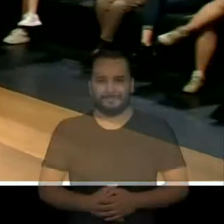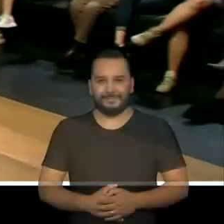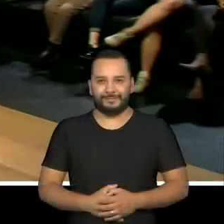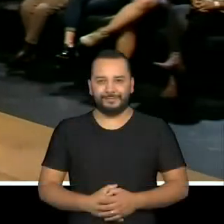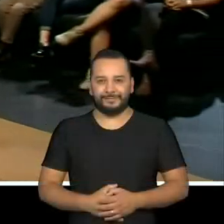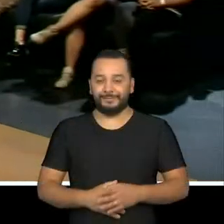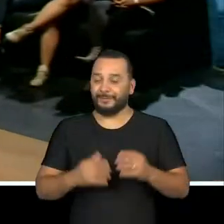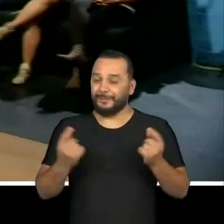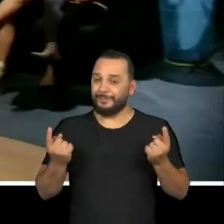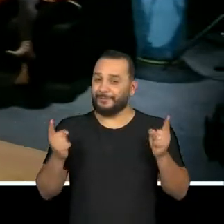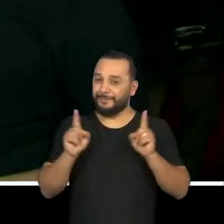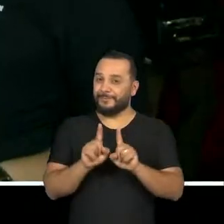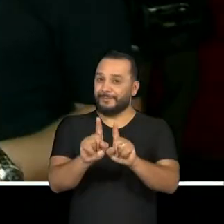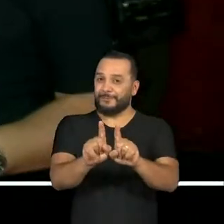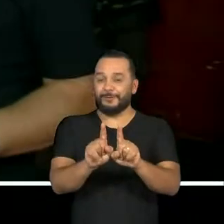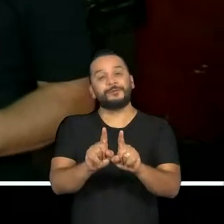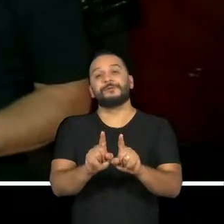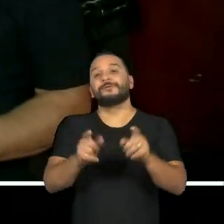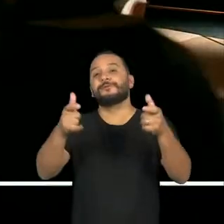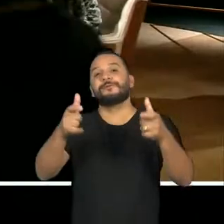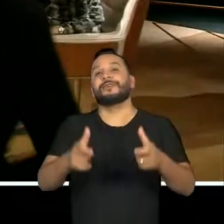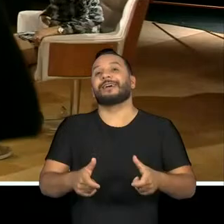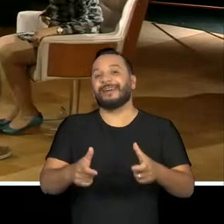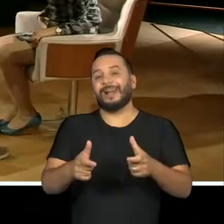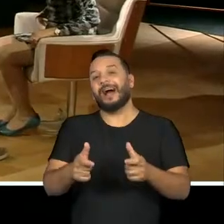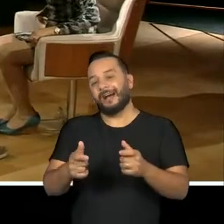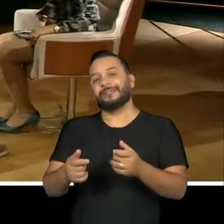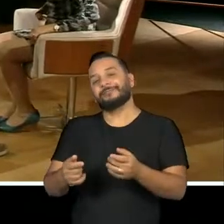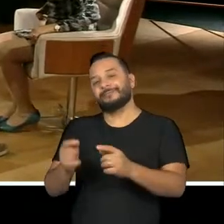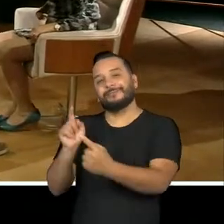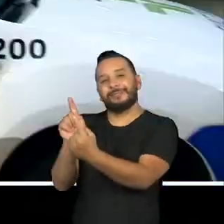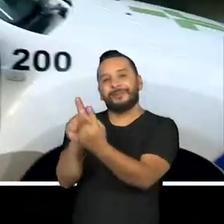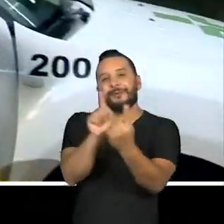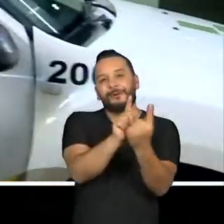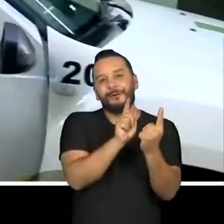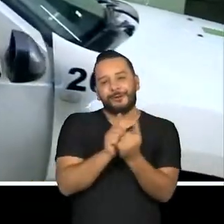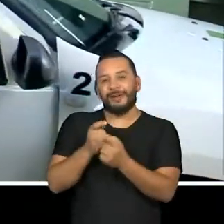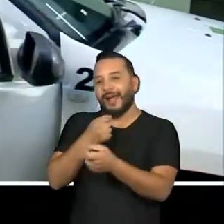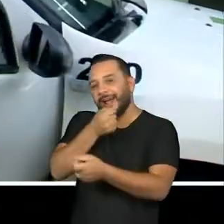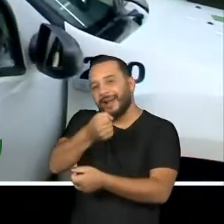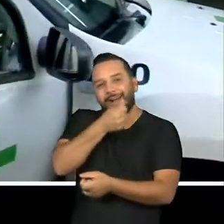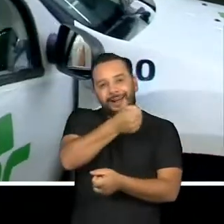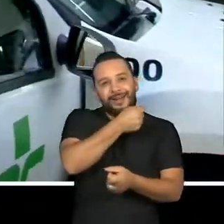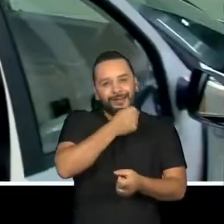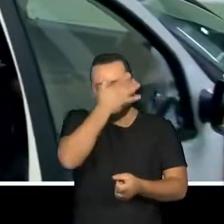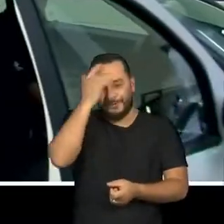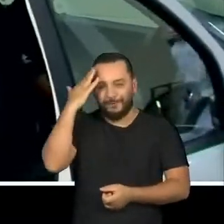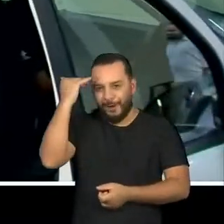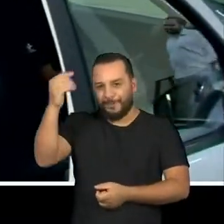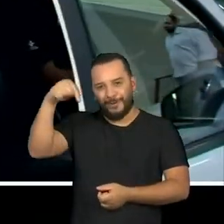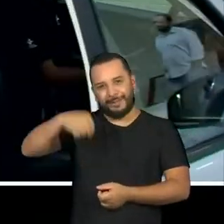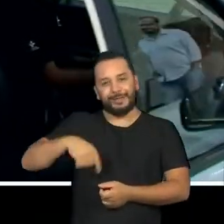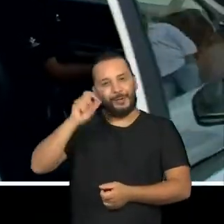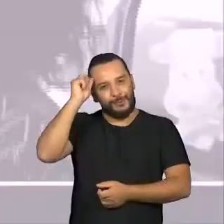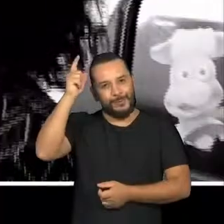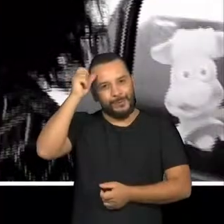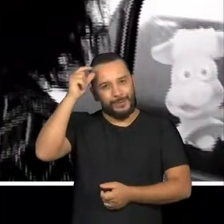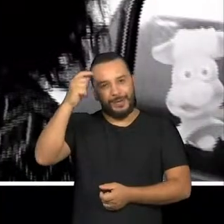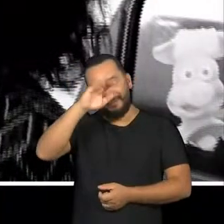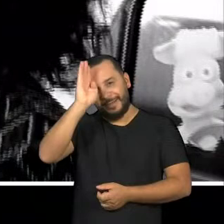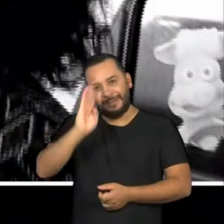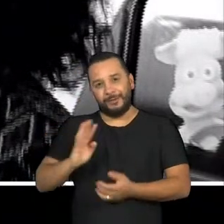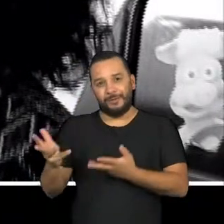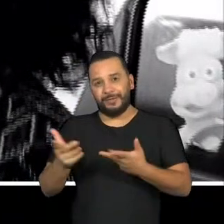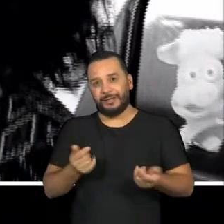Persona em Foco é o nosso ponto de encontro com as maiores personalidades da nossa cultura. A nossa convidada de hoje é